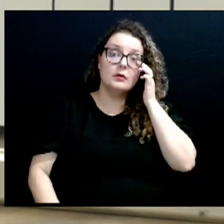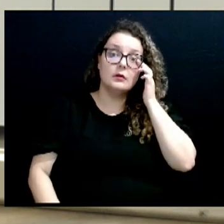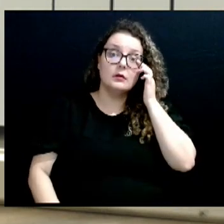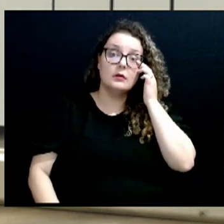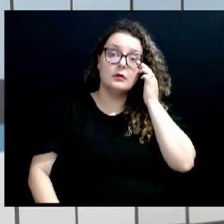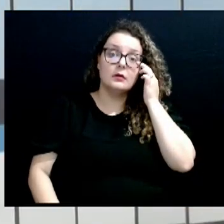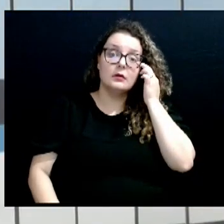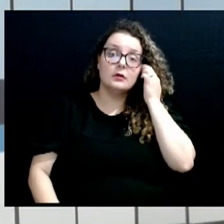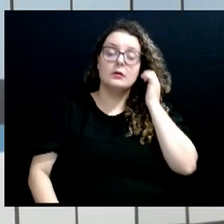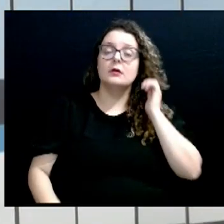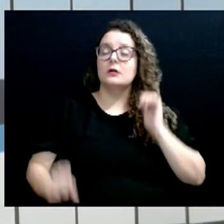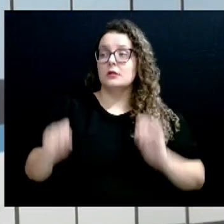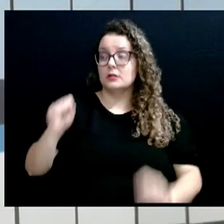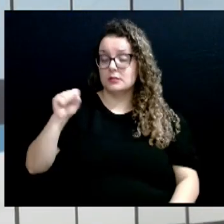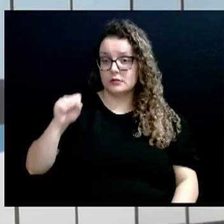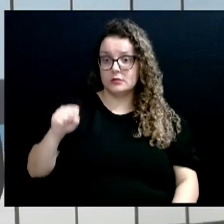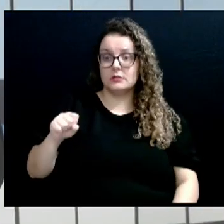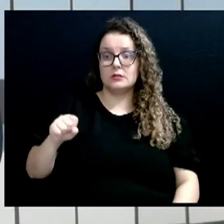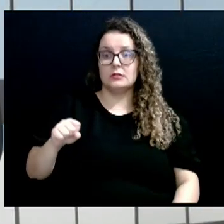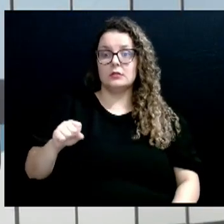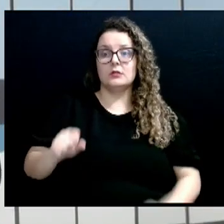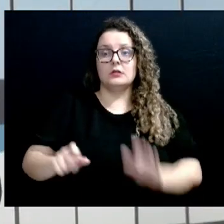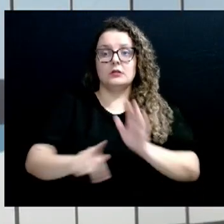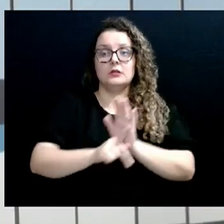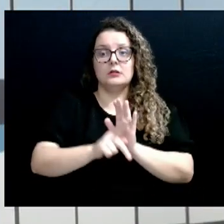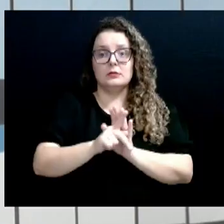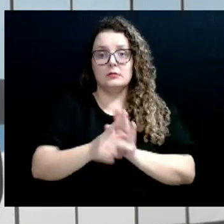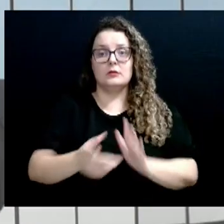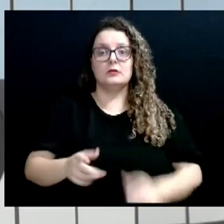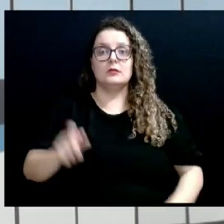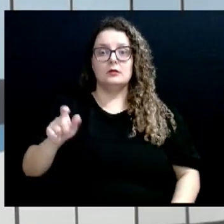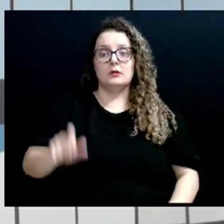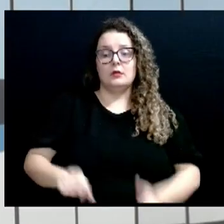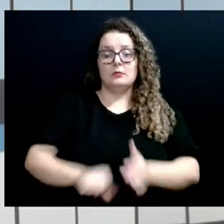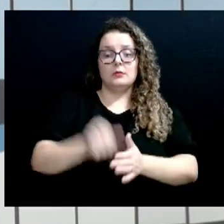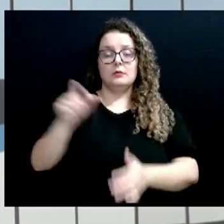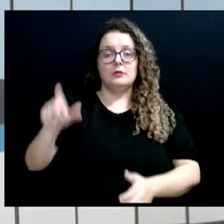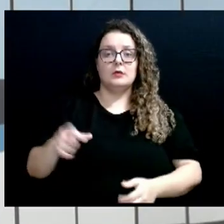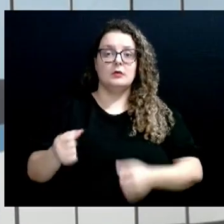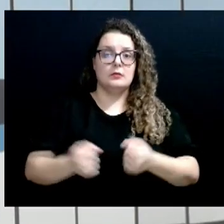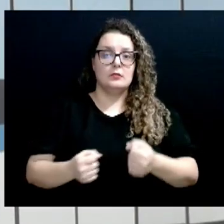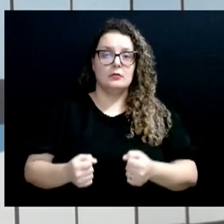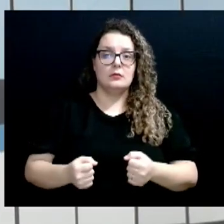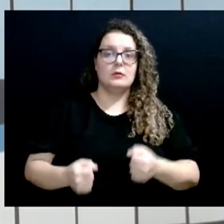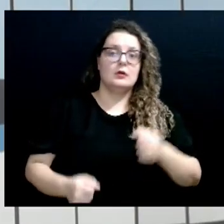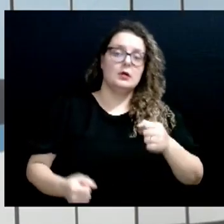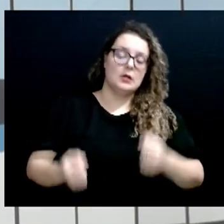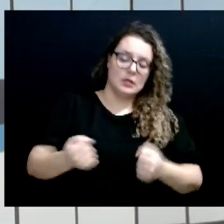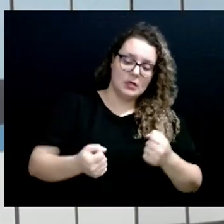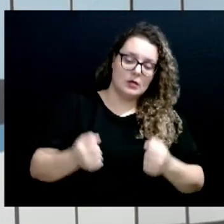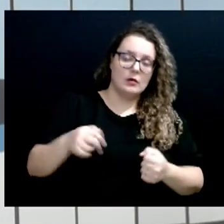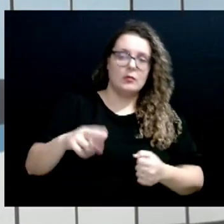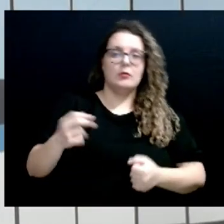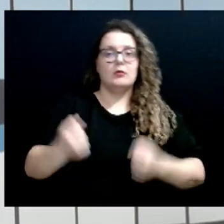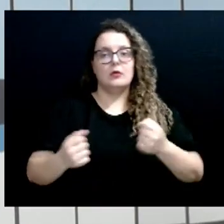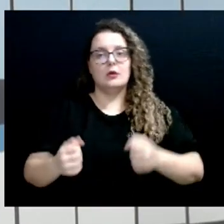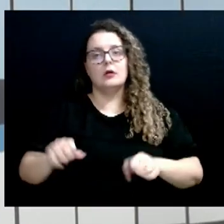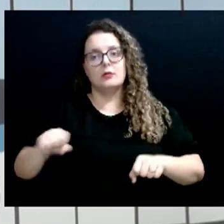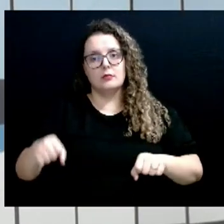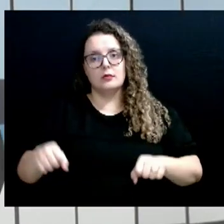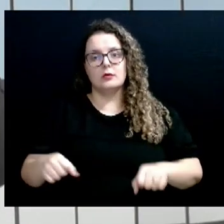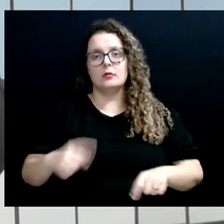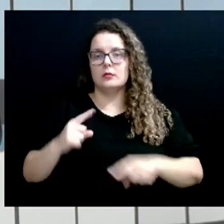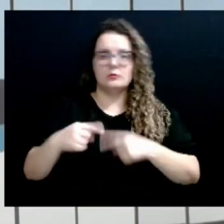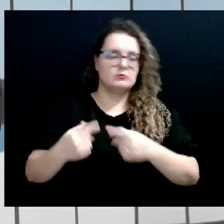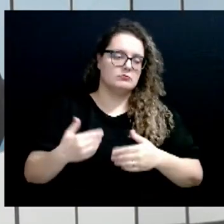Sim, esse projeto ele visa mais o pessoal que está tirando a primeira habilitação, carro ou carro e moto. As outras categorias seguem praticamente o mesmo procedimento,